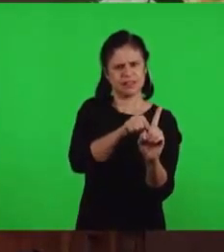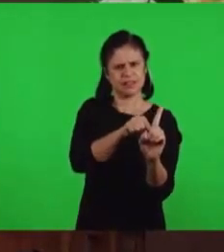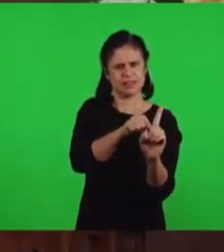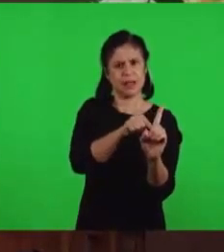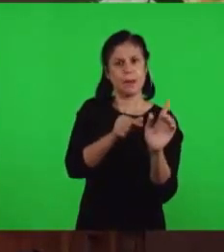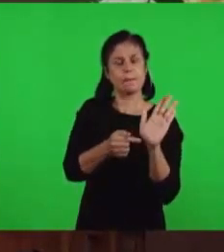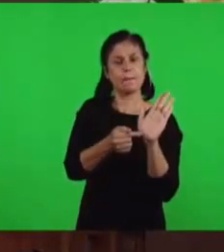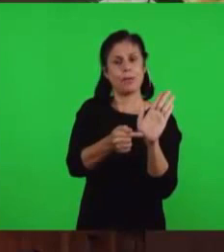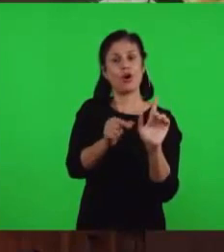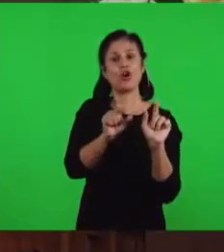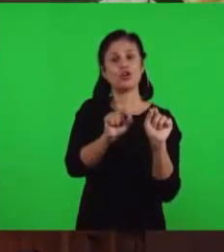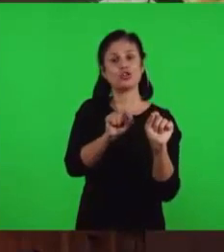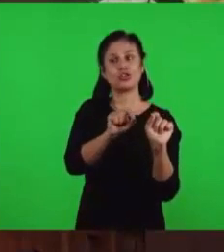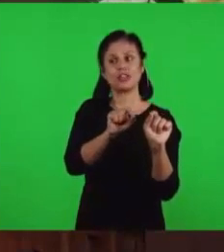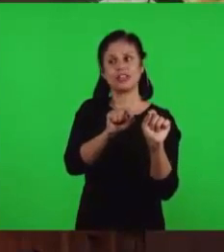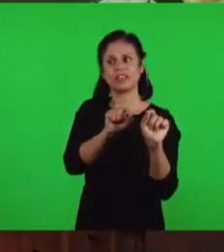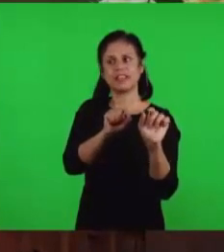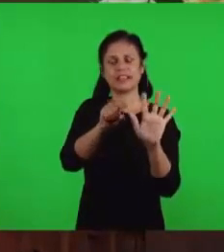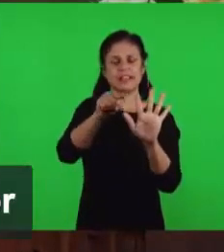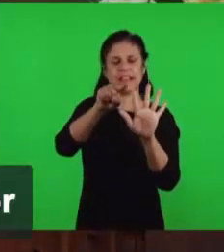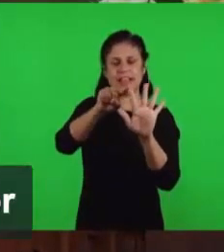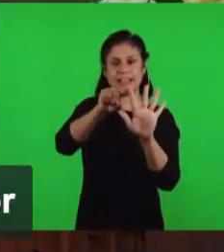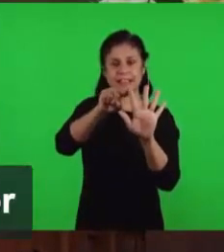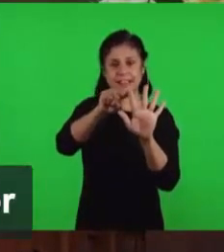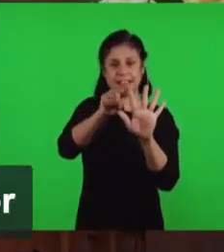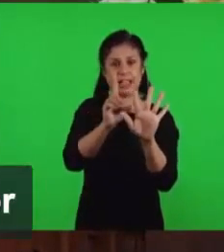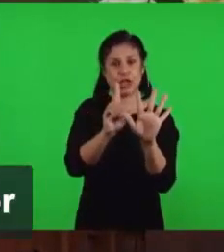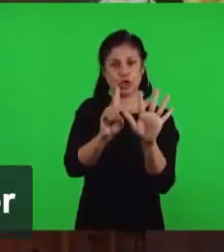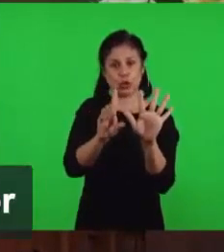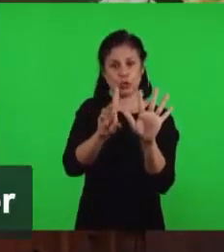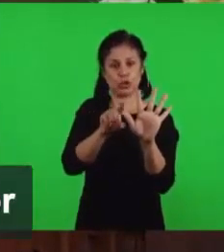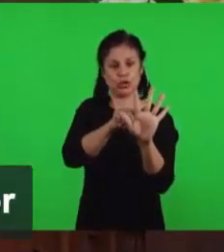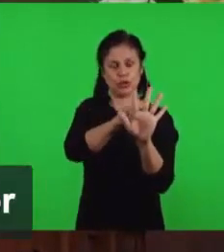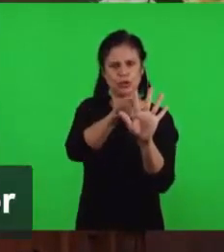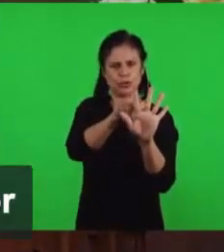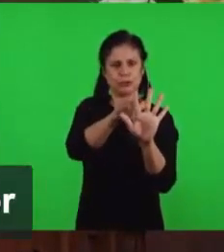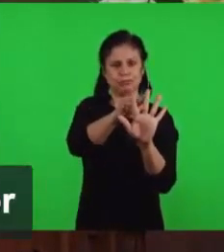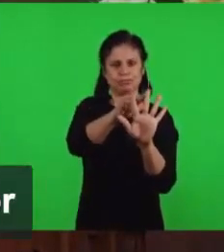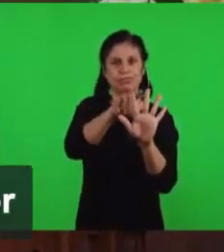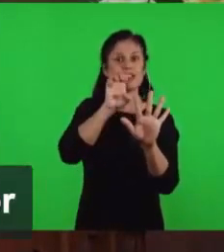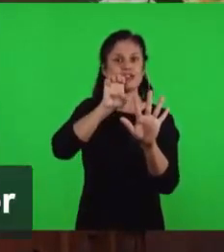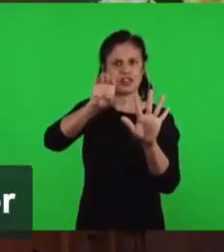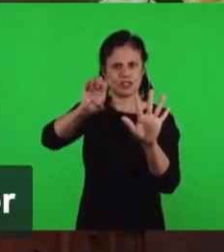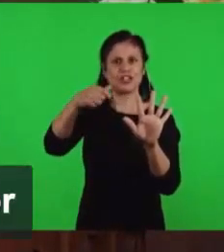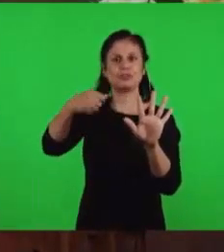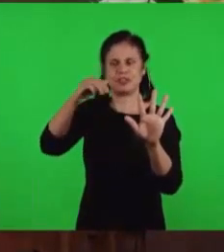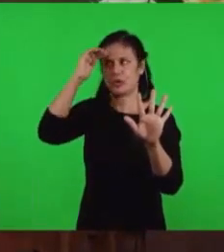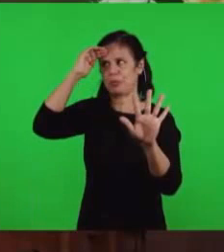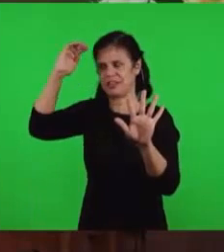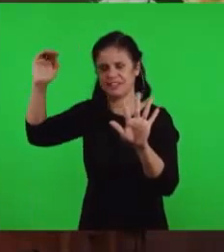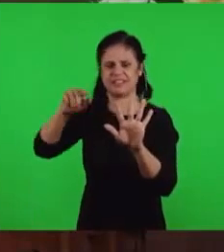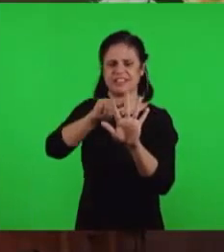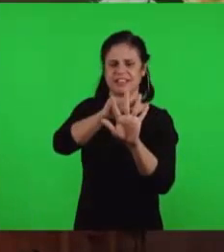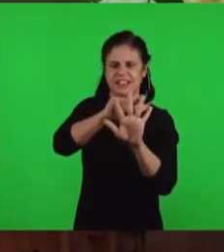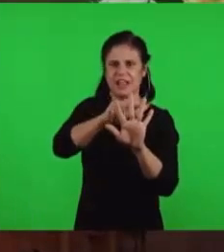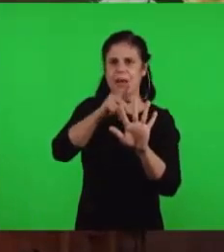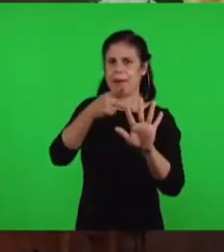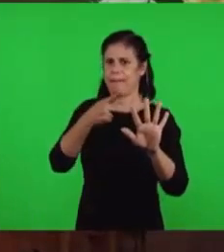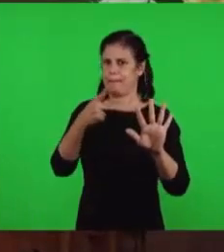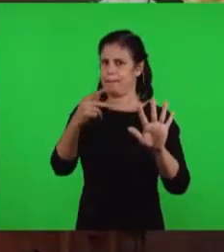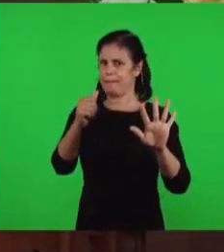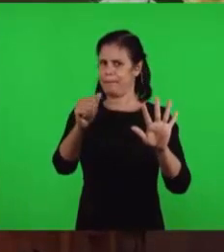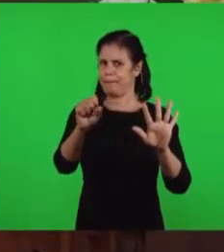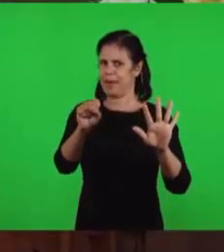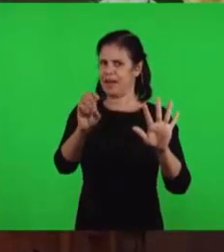está apontada para os demais aqui para o evangelista que tem que obedecer o pastor e o doutrinador então